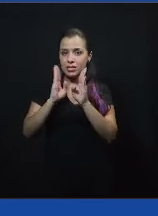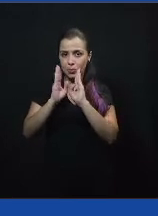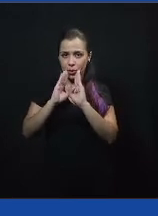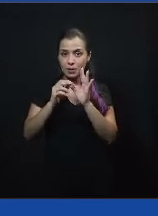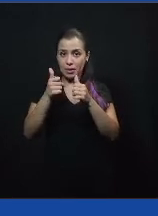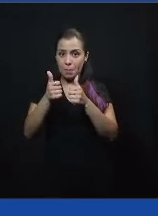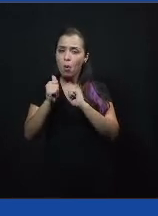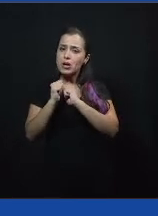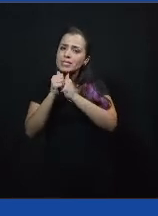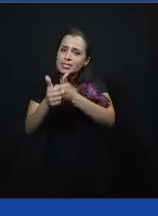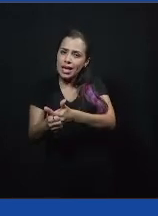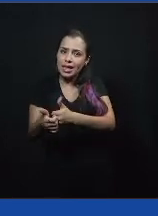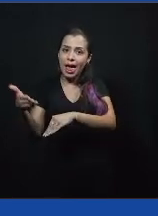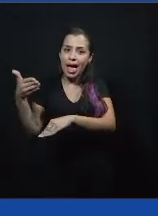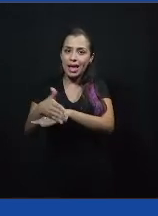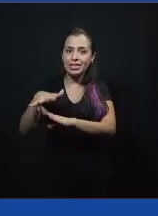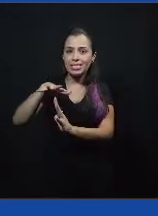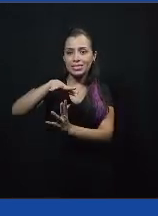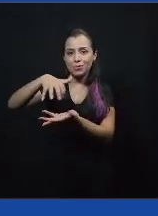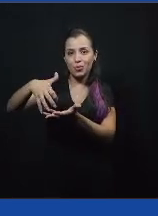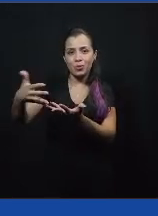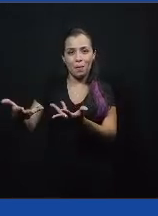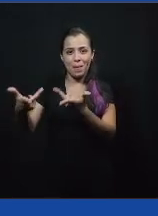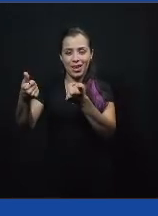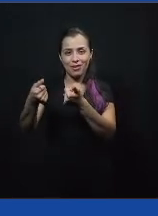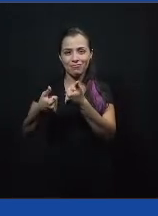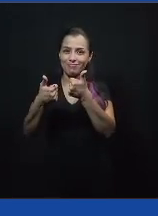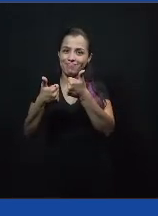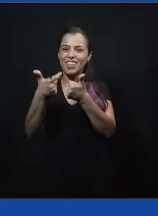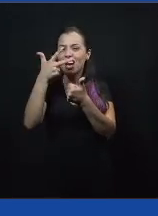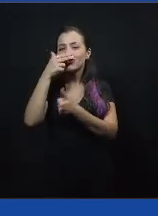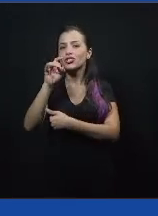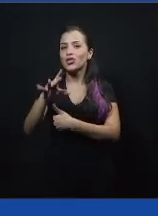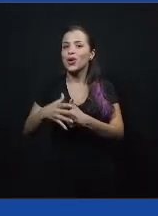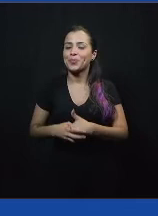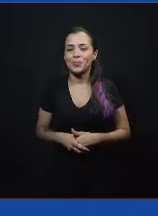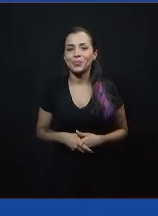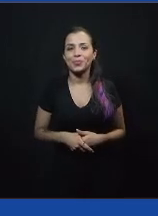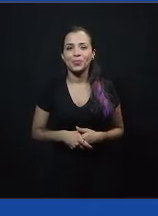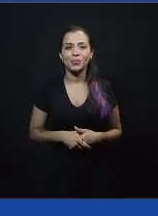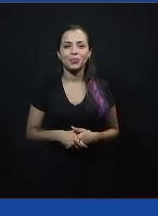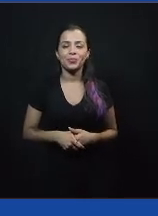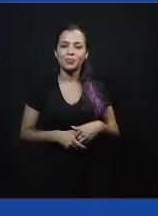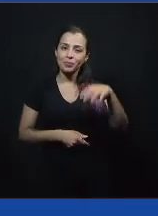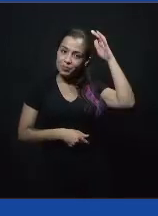entra nesse mundo maravilhoso da inclusão acho que é isso é só